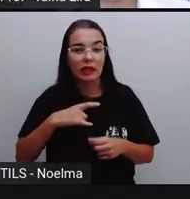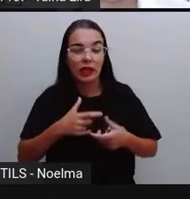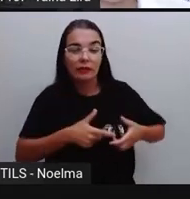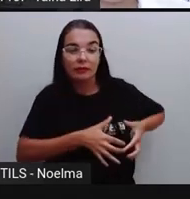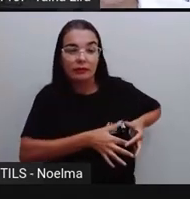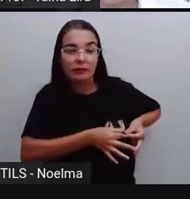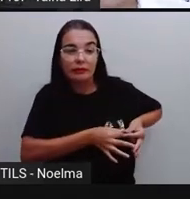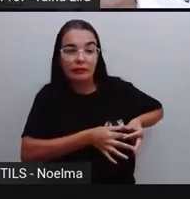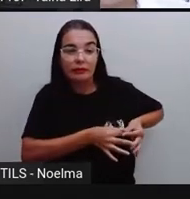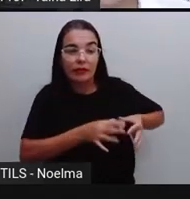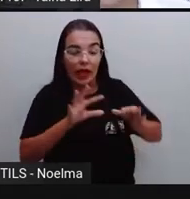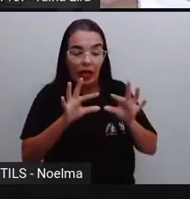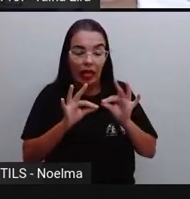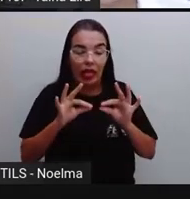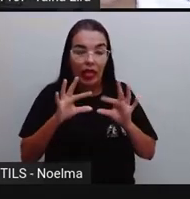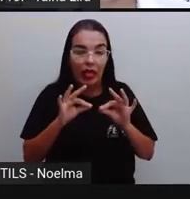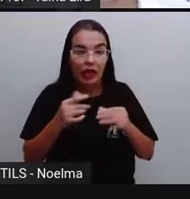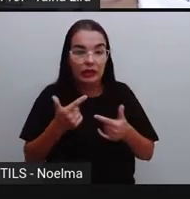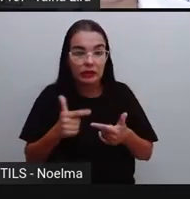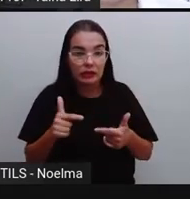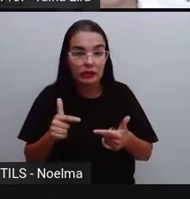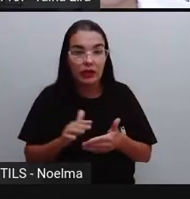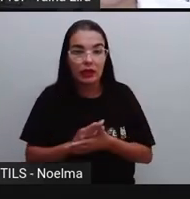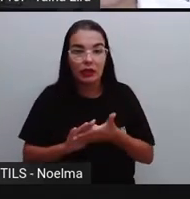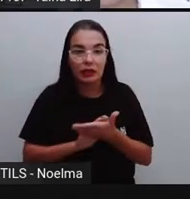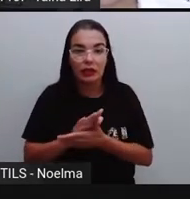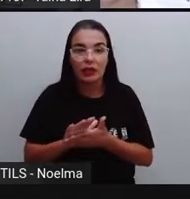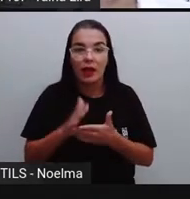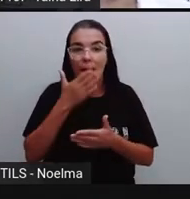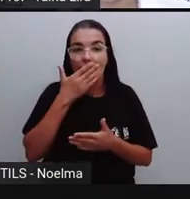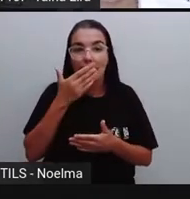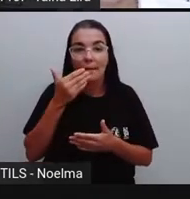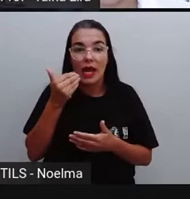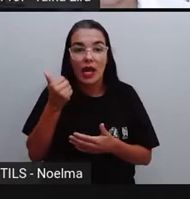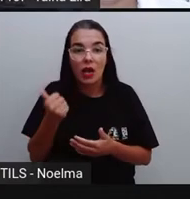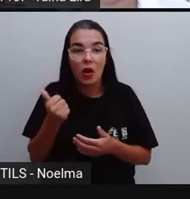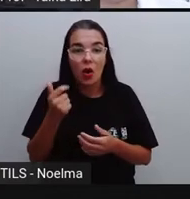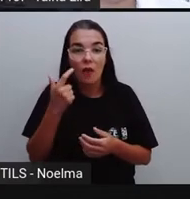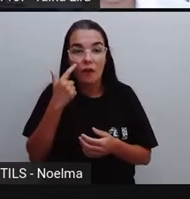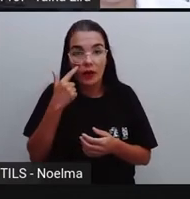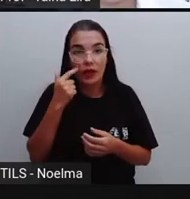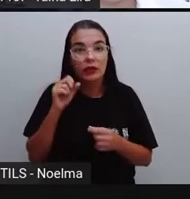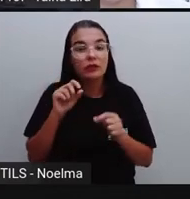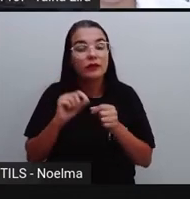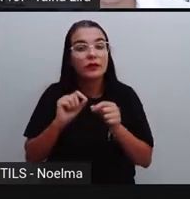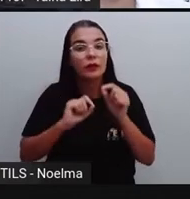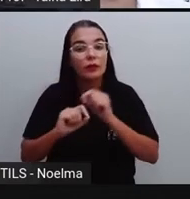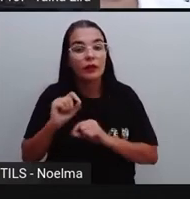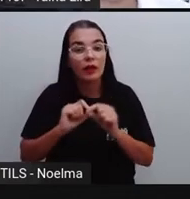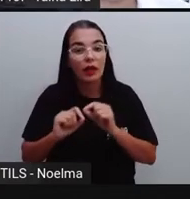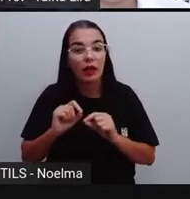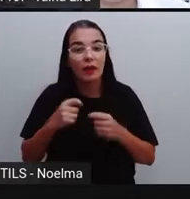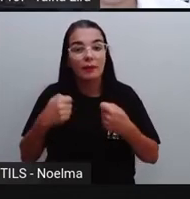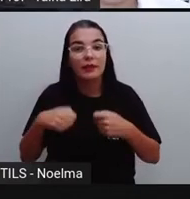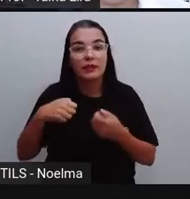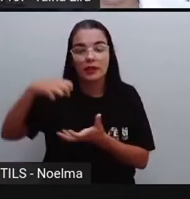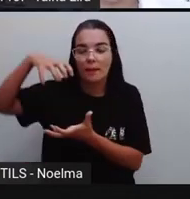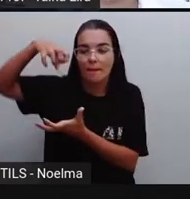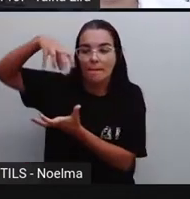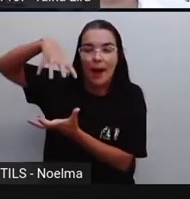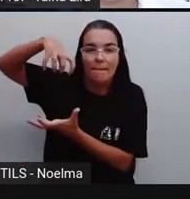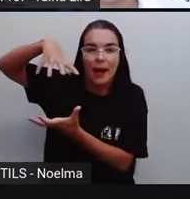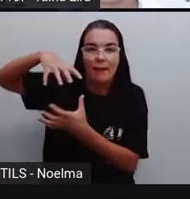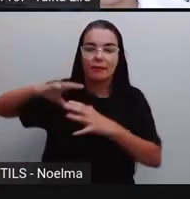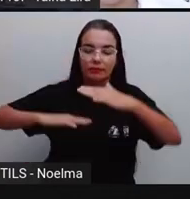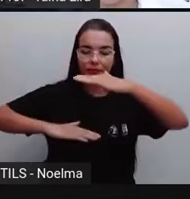E ele aqui ainda fala, ó, as formas mais eficazes para detecção são o exame clínico da mama e a mamografia.